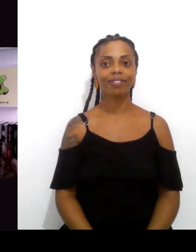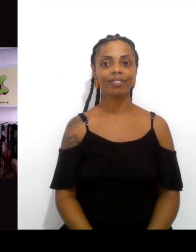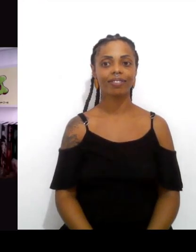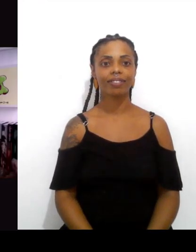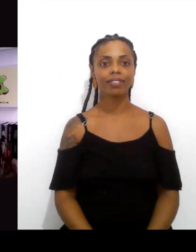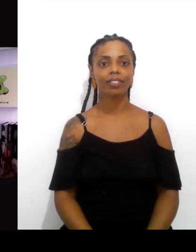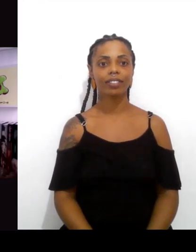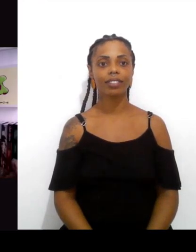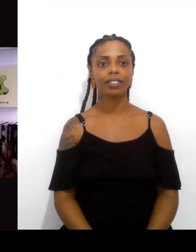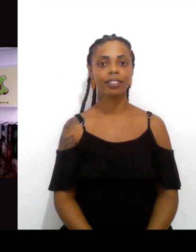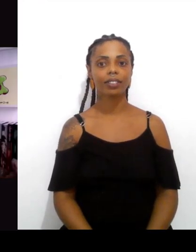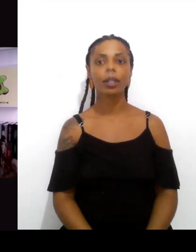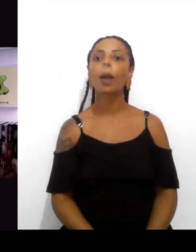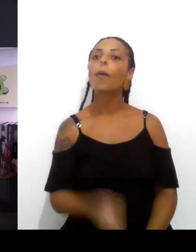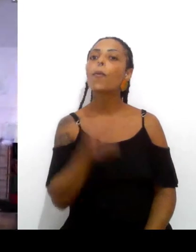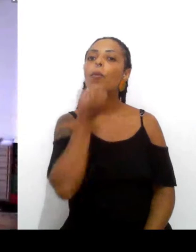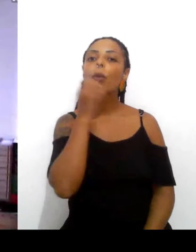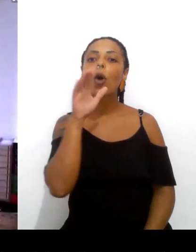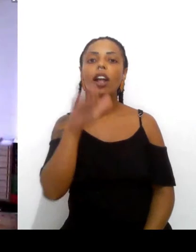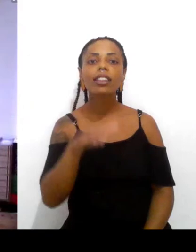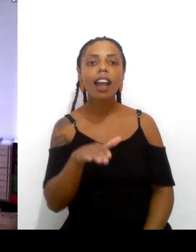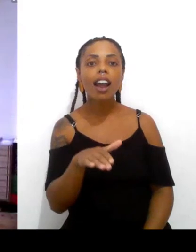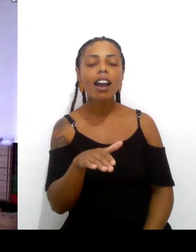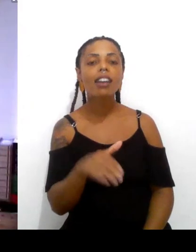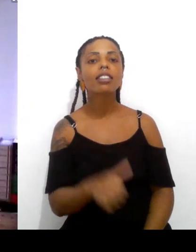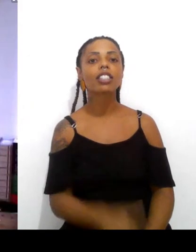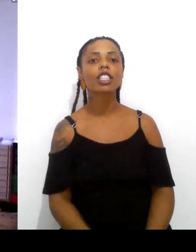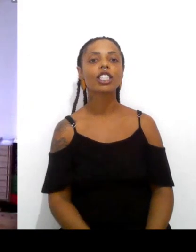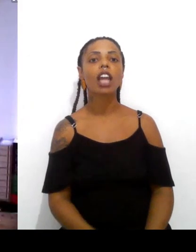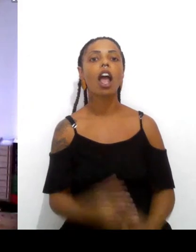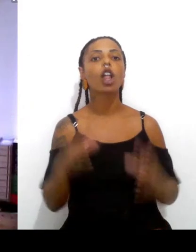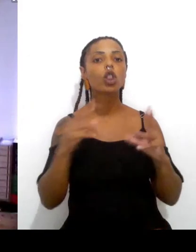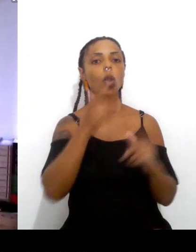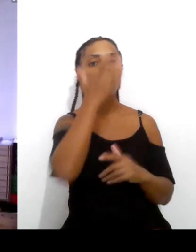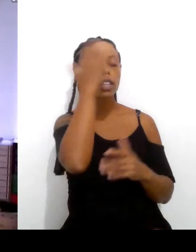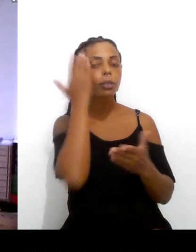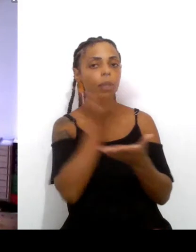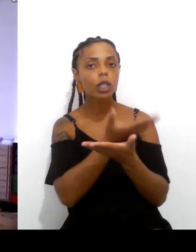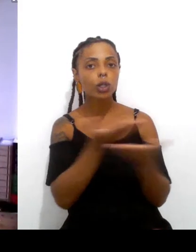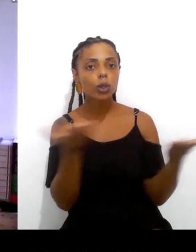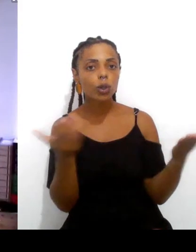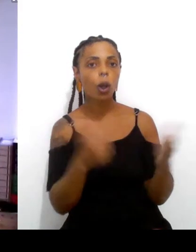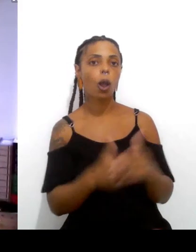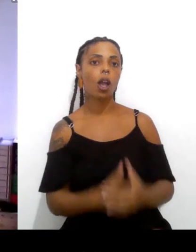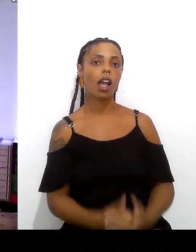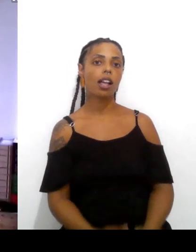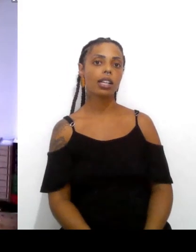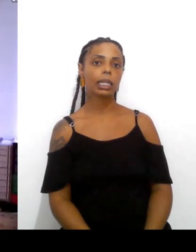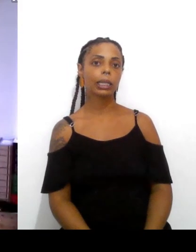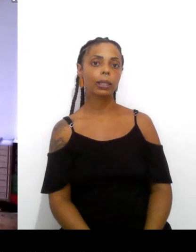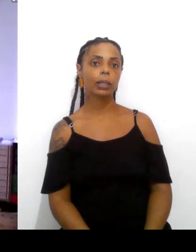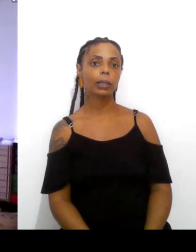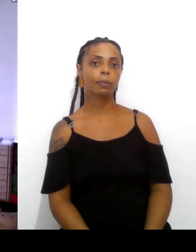Boa tarde a todos e todas eu